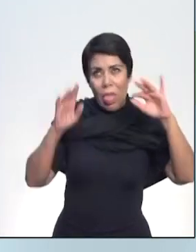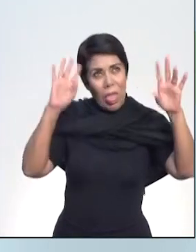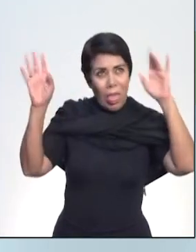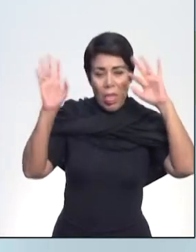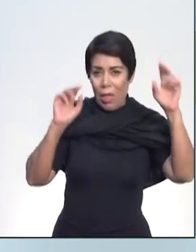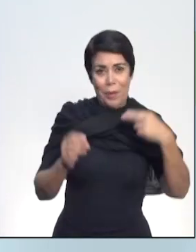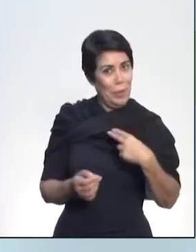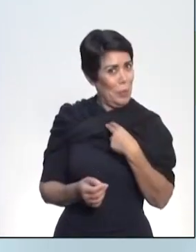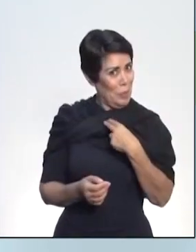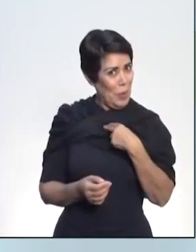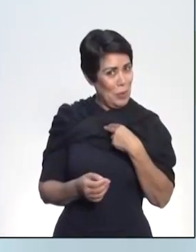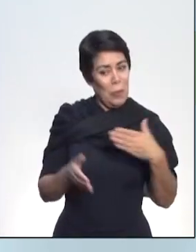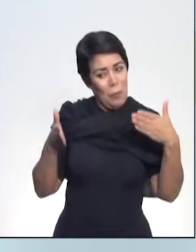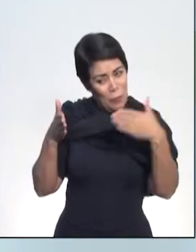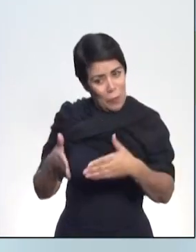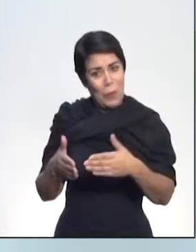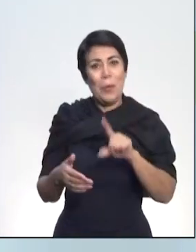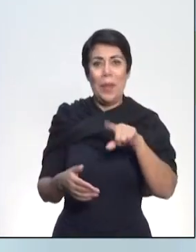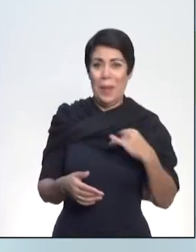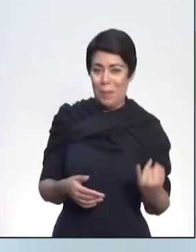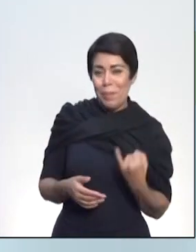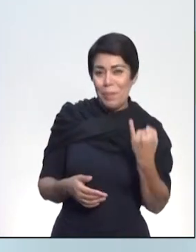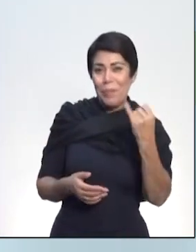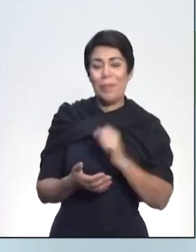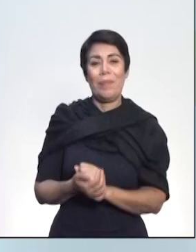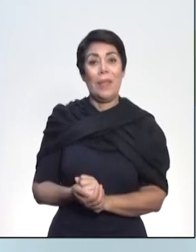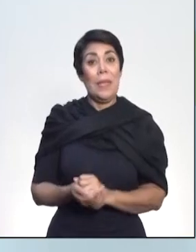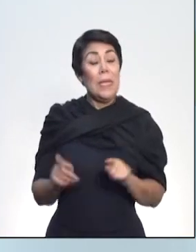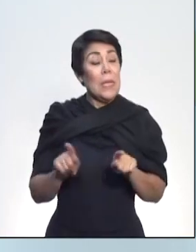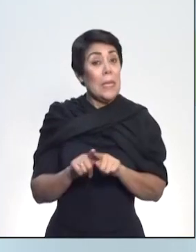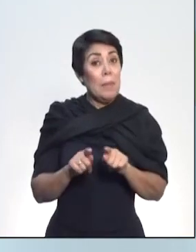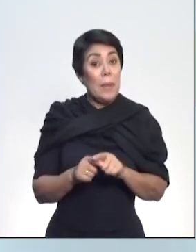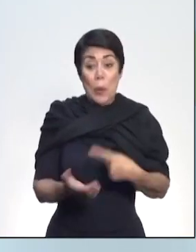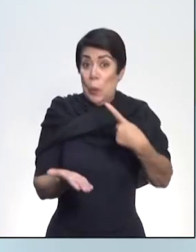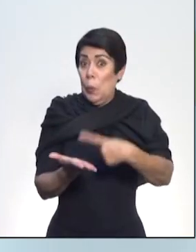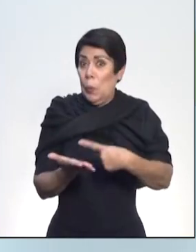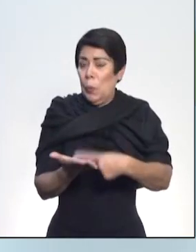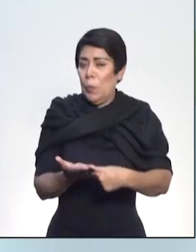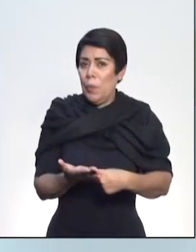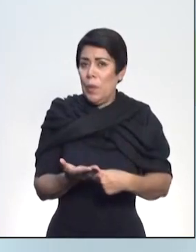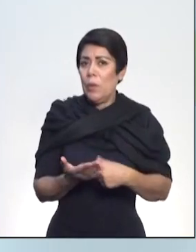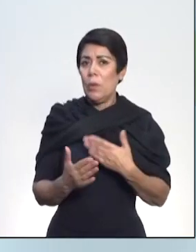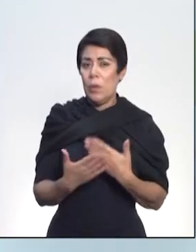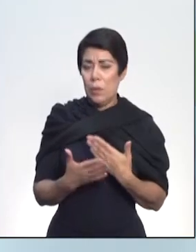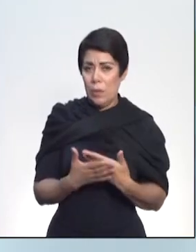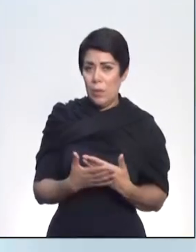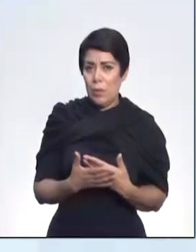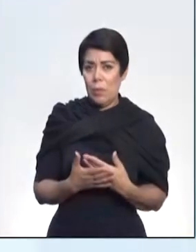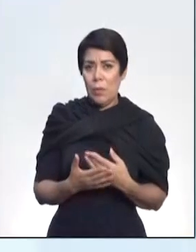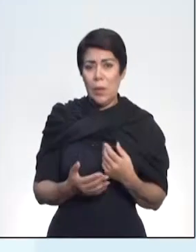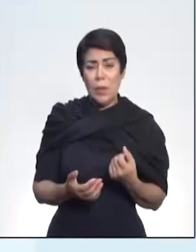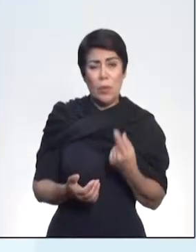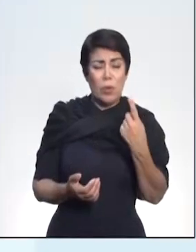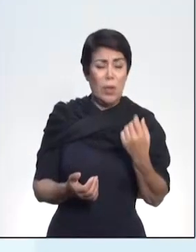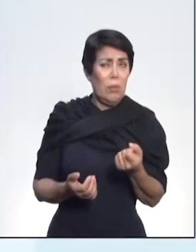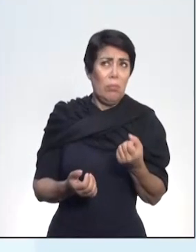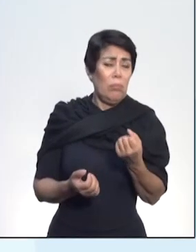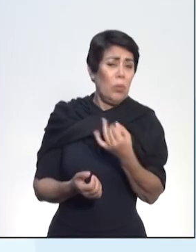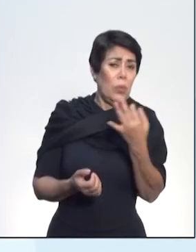que mantenha o foco. Tenha disciplina e se comprometa com seus estudos durante algumas horas do seu